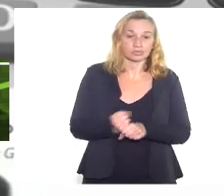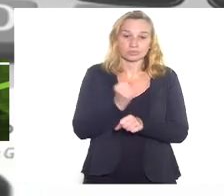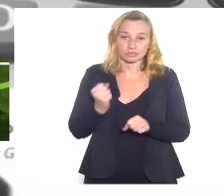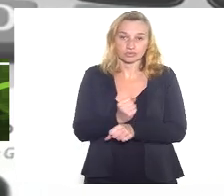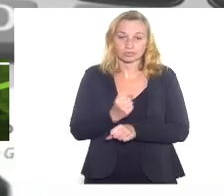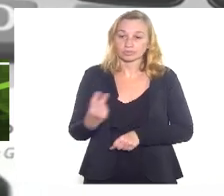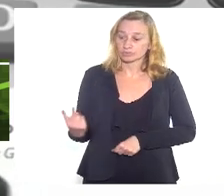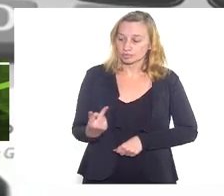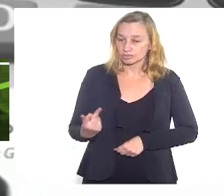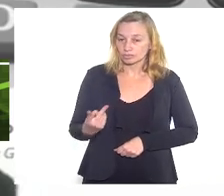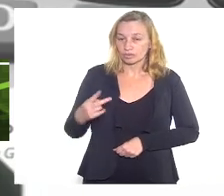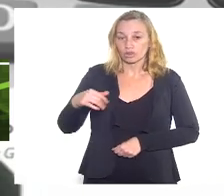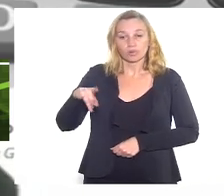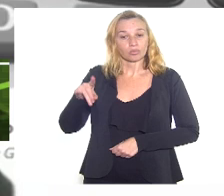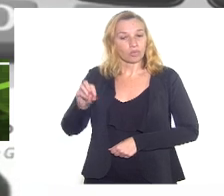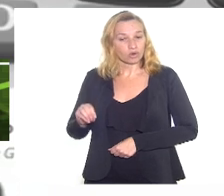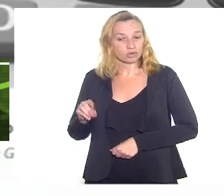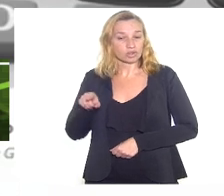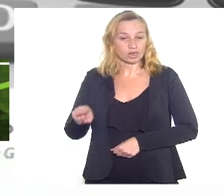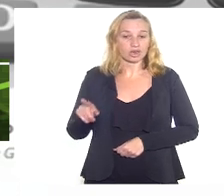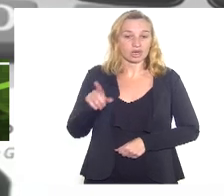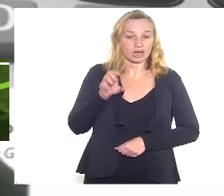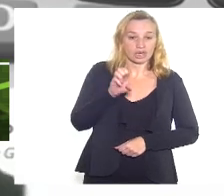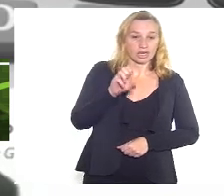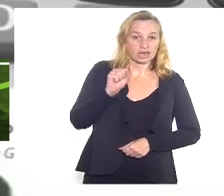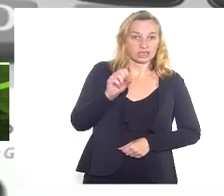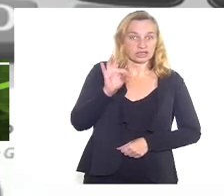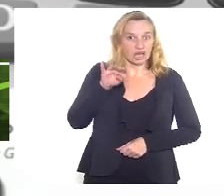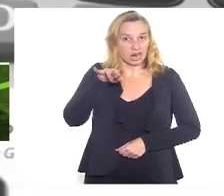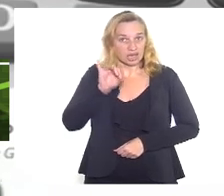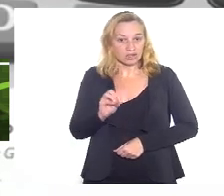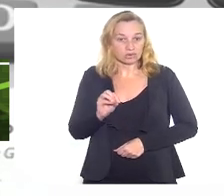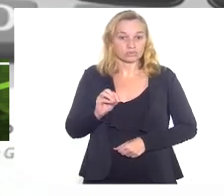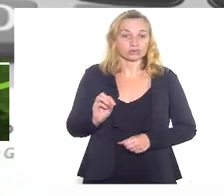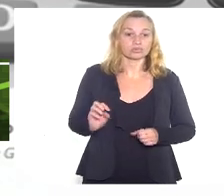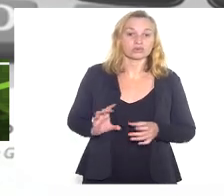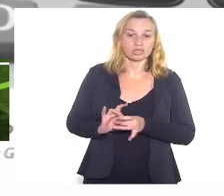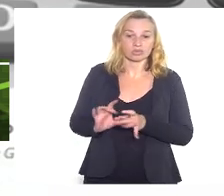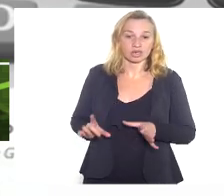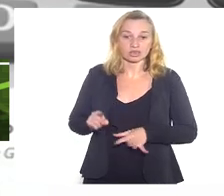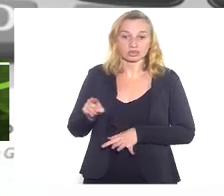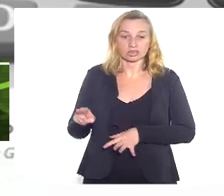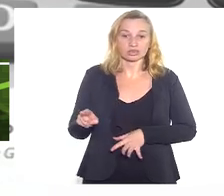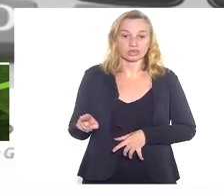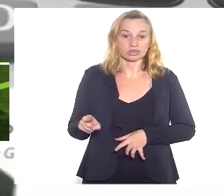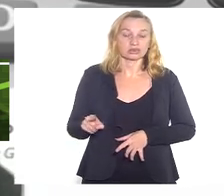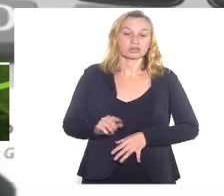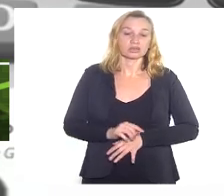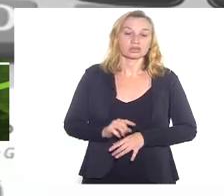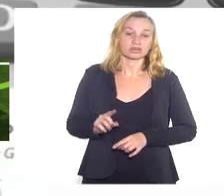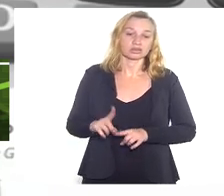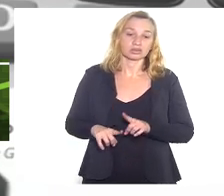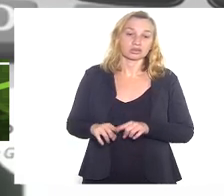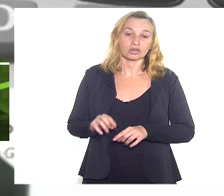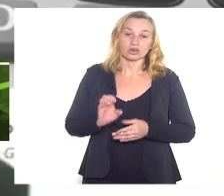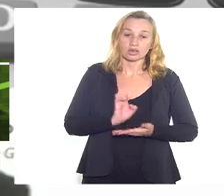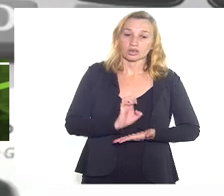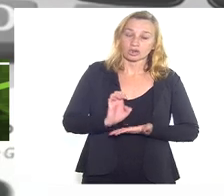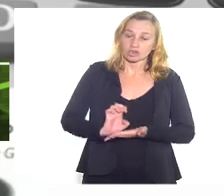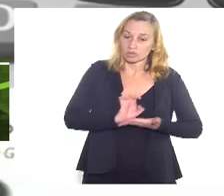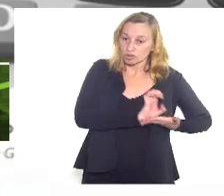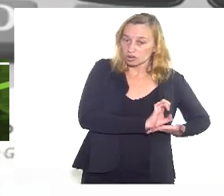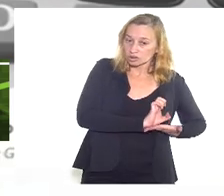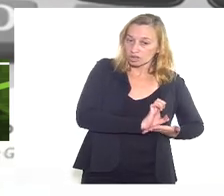destes módulos aqui pelo estaleiro, uma isenção na aquisição desses insumos, sejam eles importados, sejam